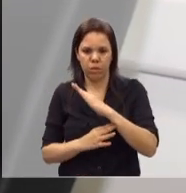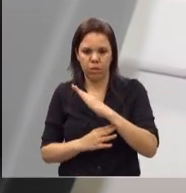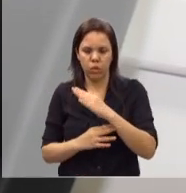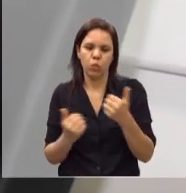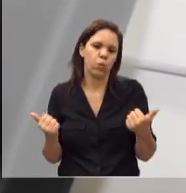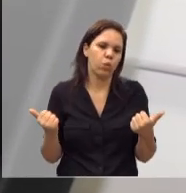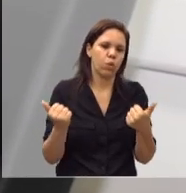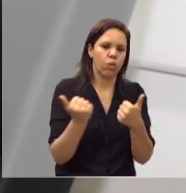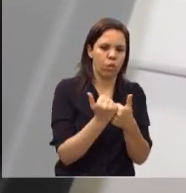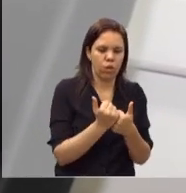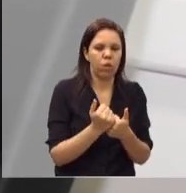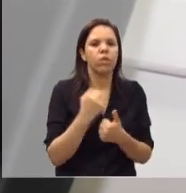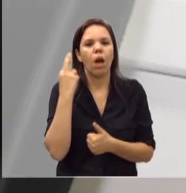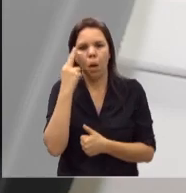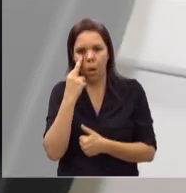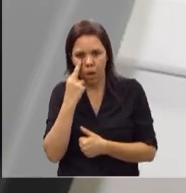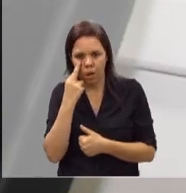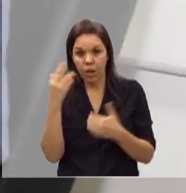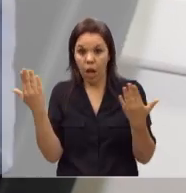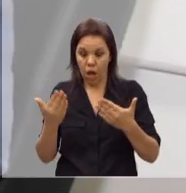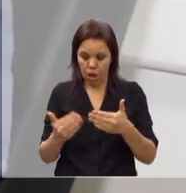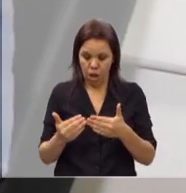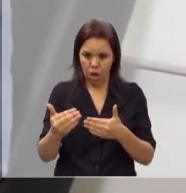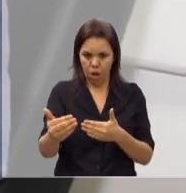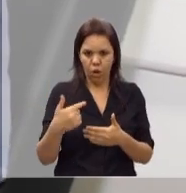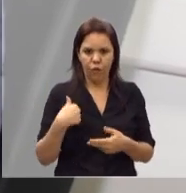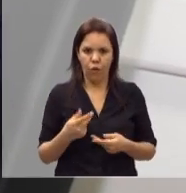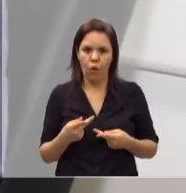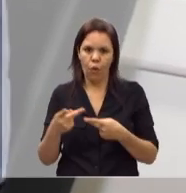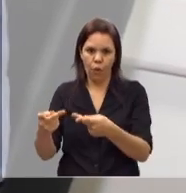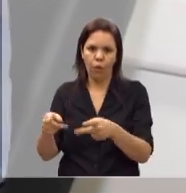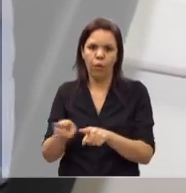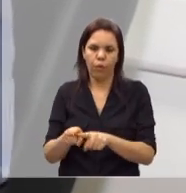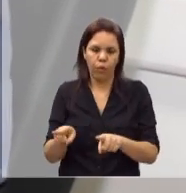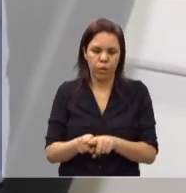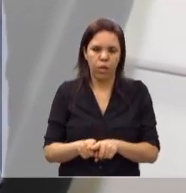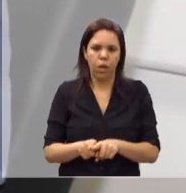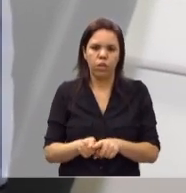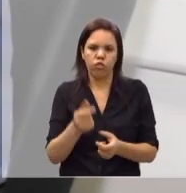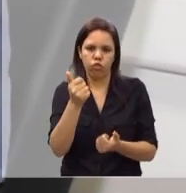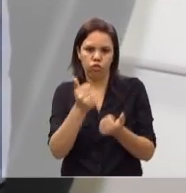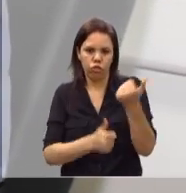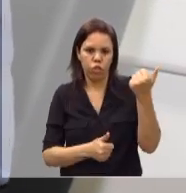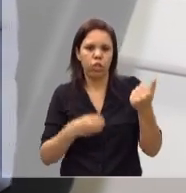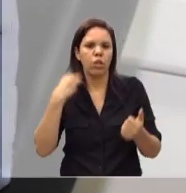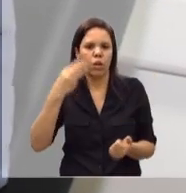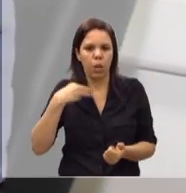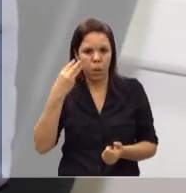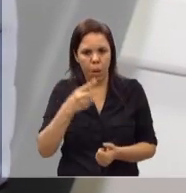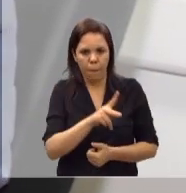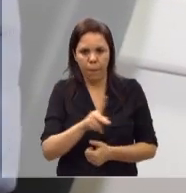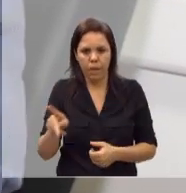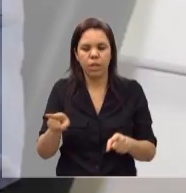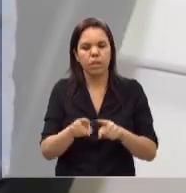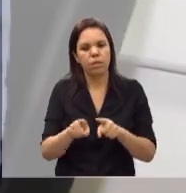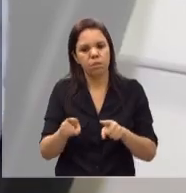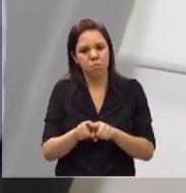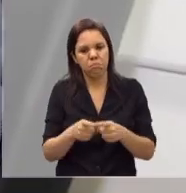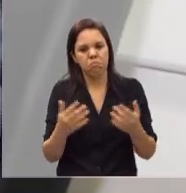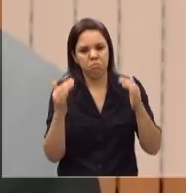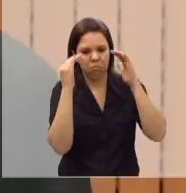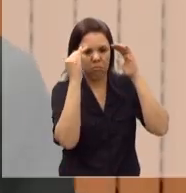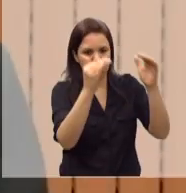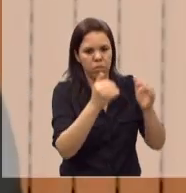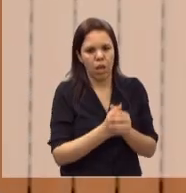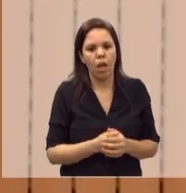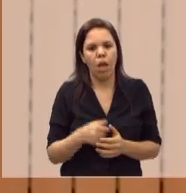lugar do Rafa Zimbaldi, e hoje fui convidado pela atual diretoria, pelo presidente Marcos Bernardelli, que me honra muito, ser o